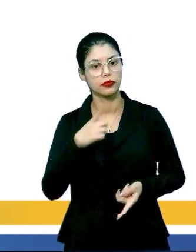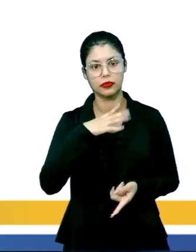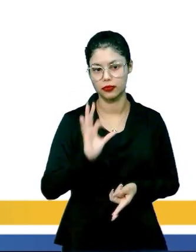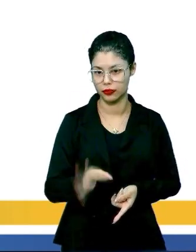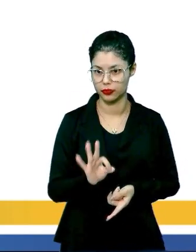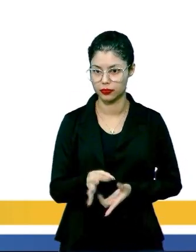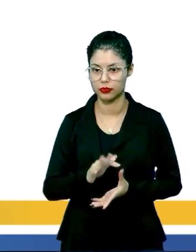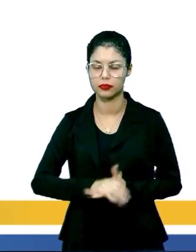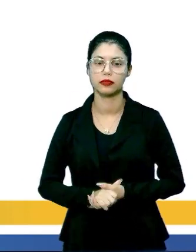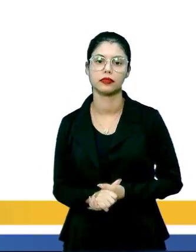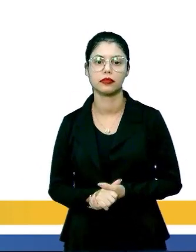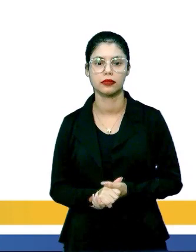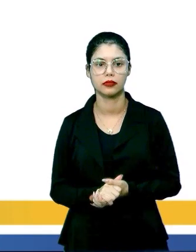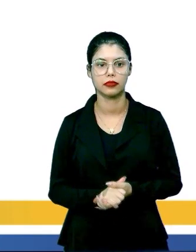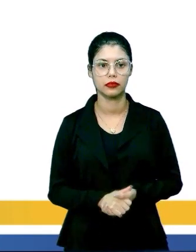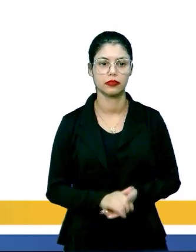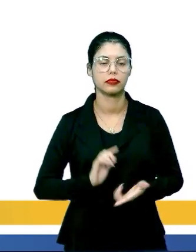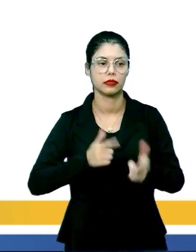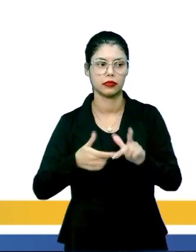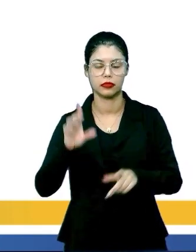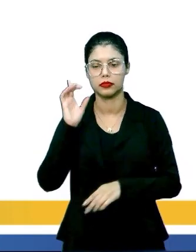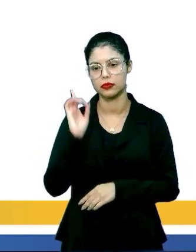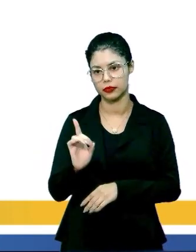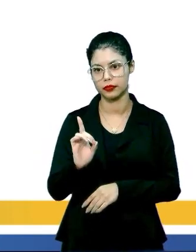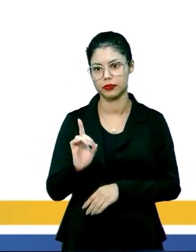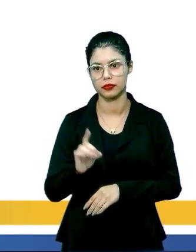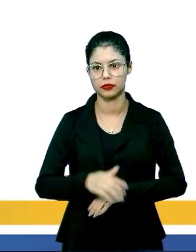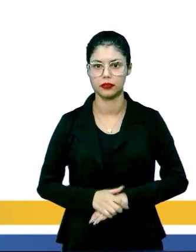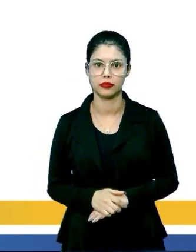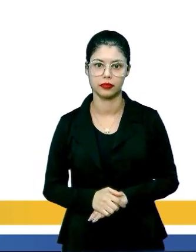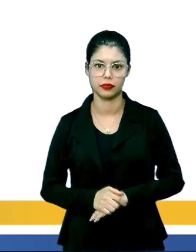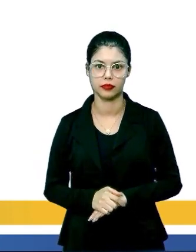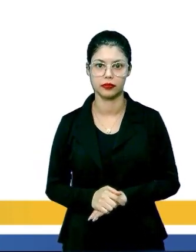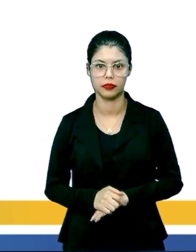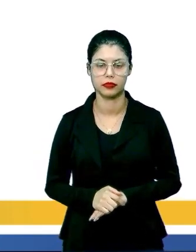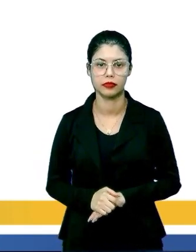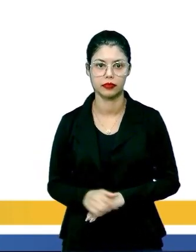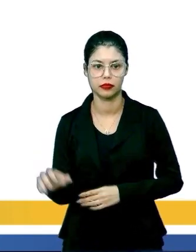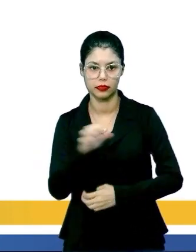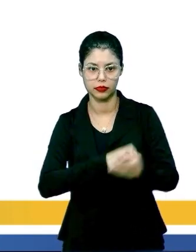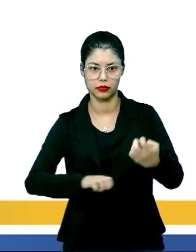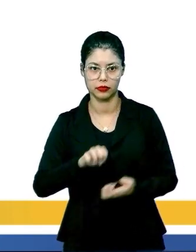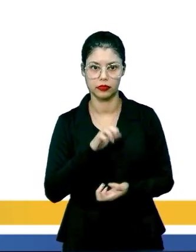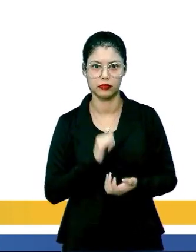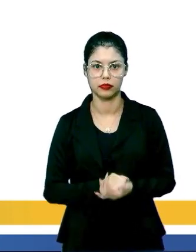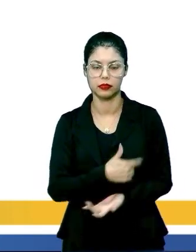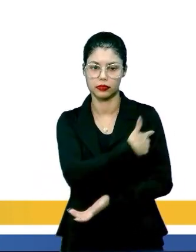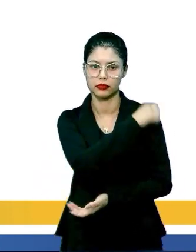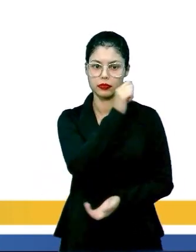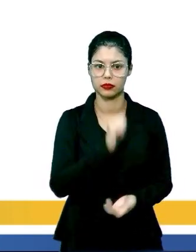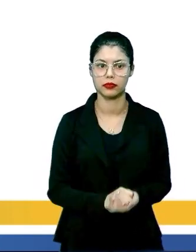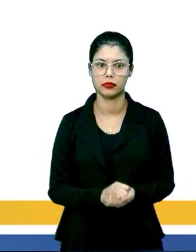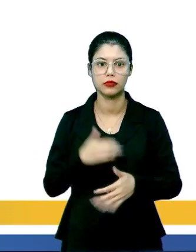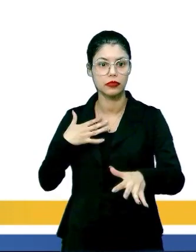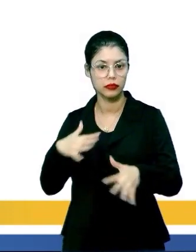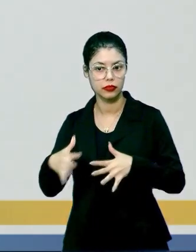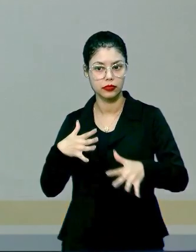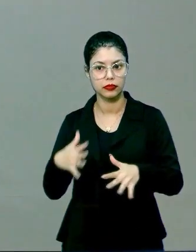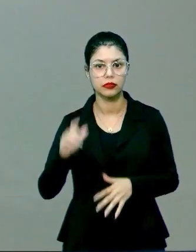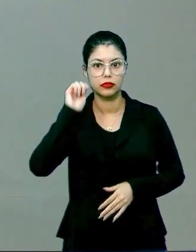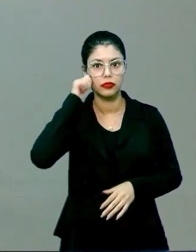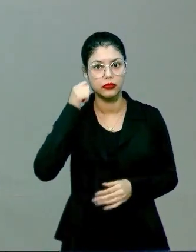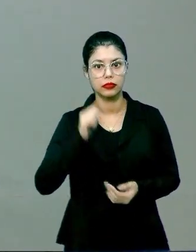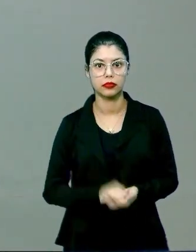tenho certeza que vocês marcaram a letra D, A revolta da vacina, era um movimento